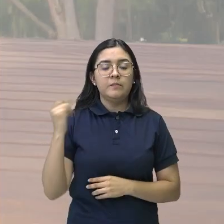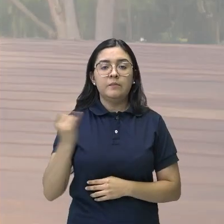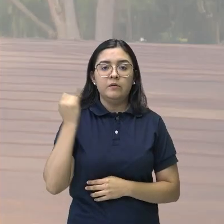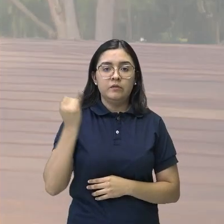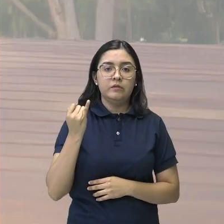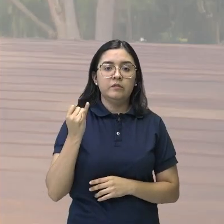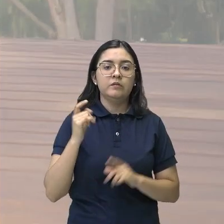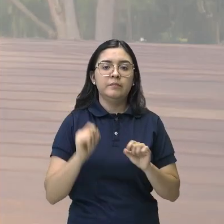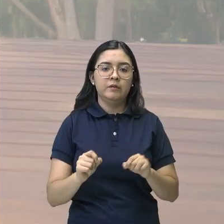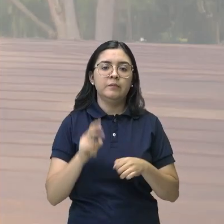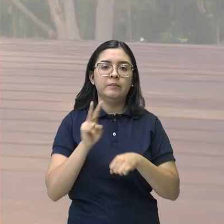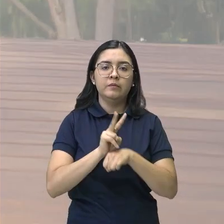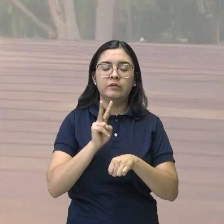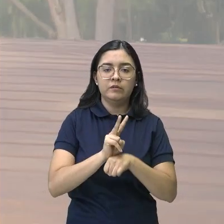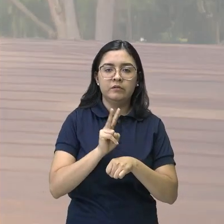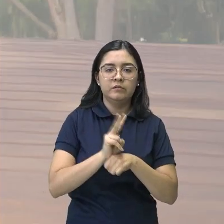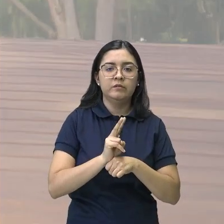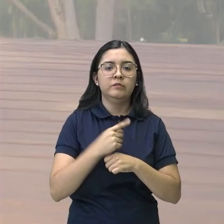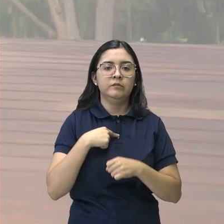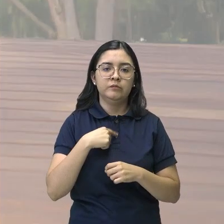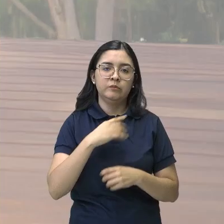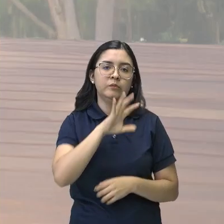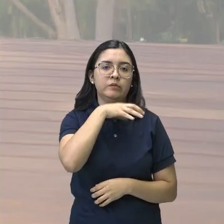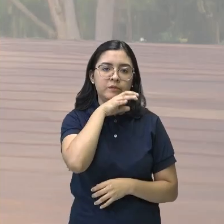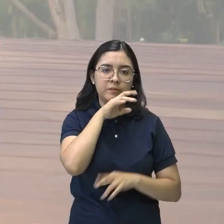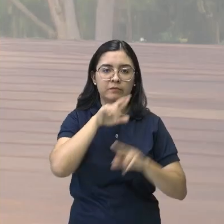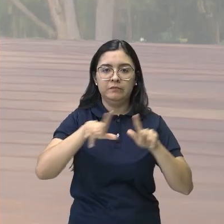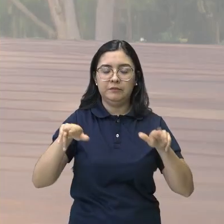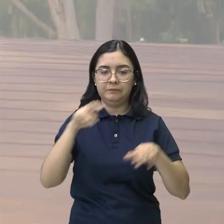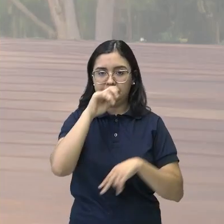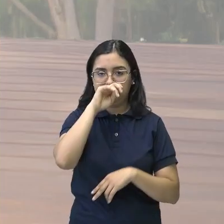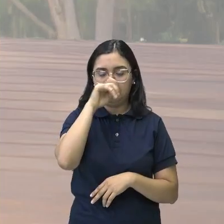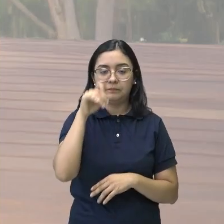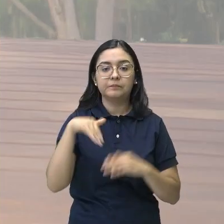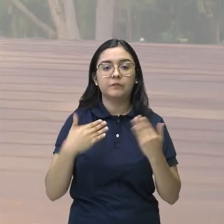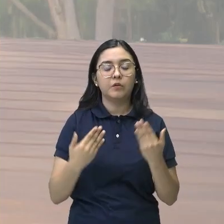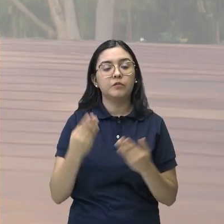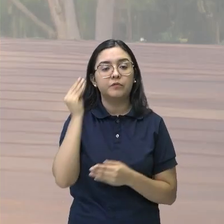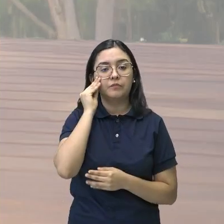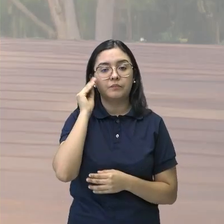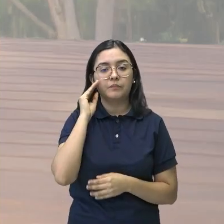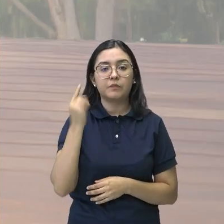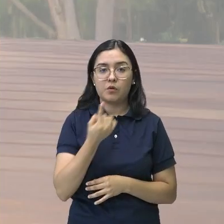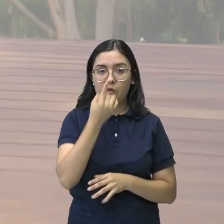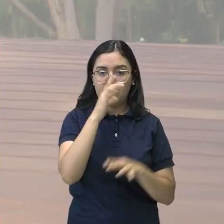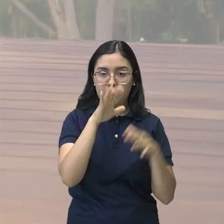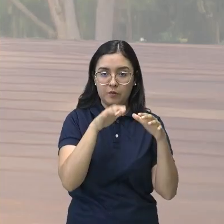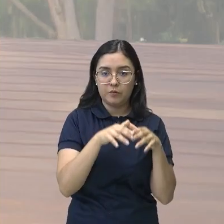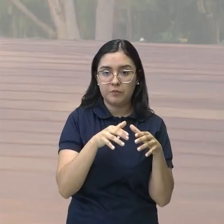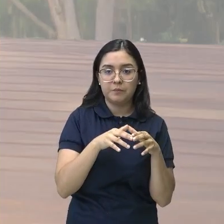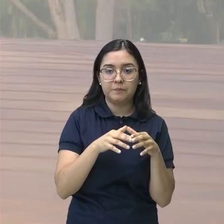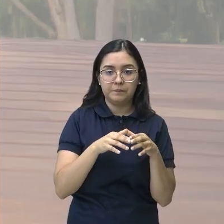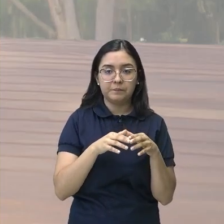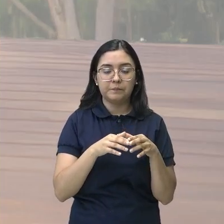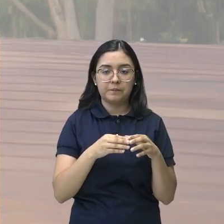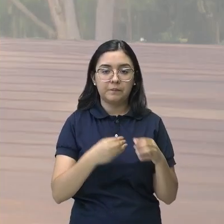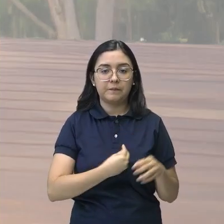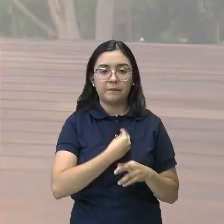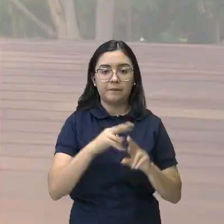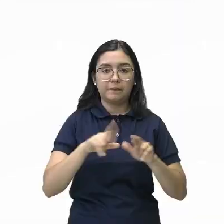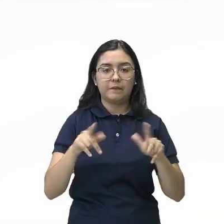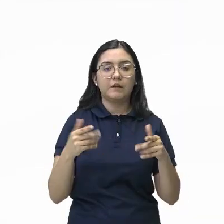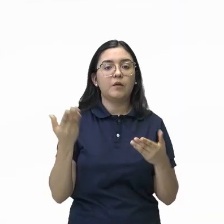importante para a manutenção da espécie, certo? Bom, a gente viu aí apenas uma categoria de biodiversidade, a gente vai ver